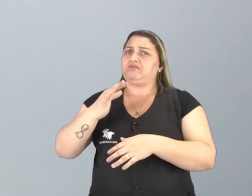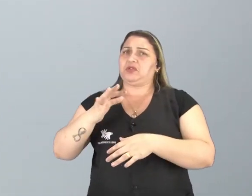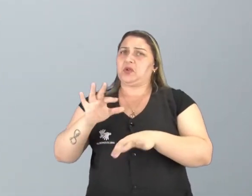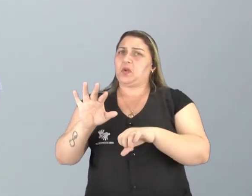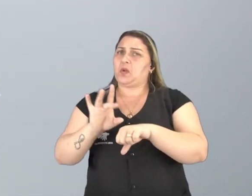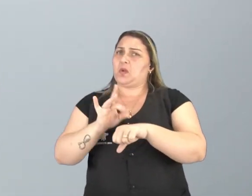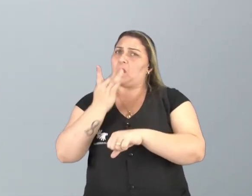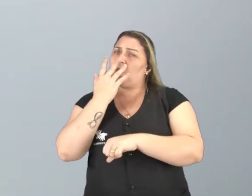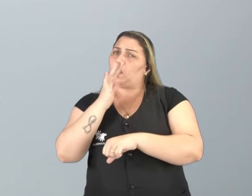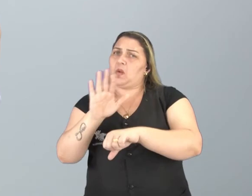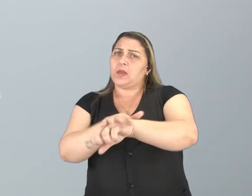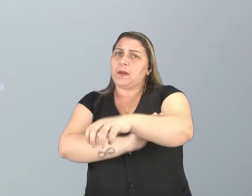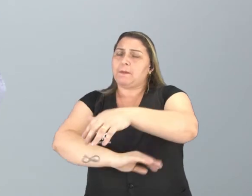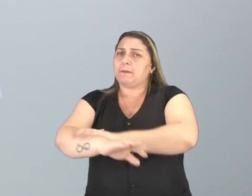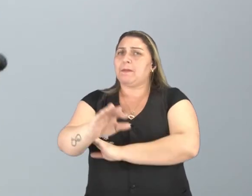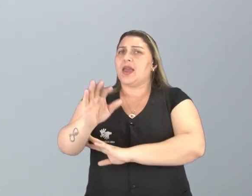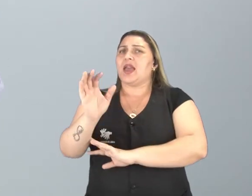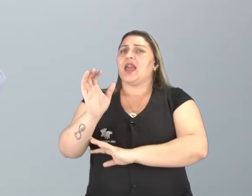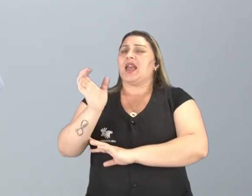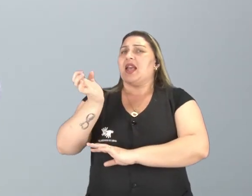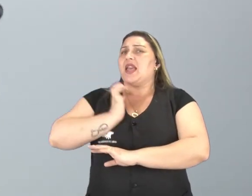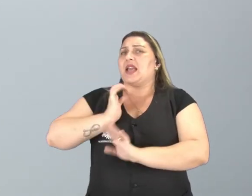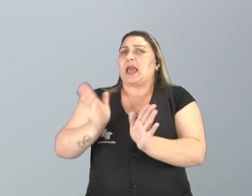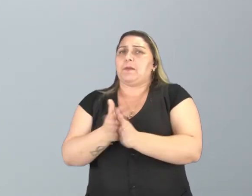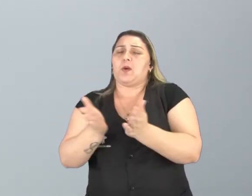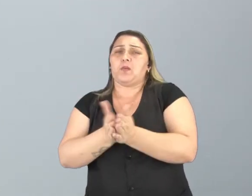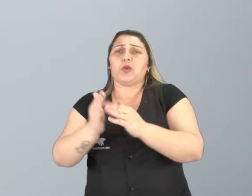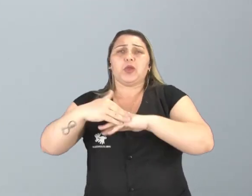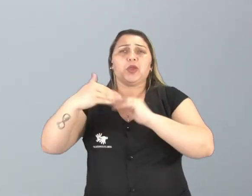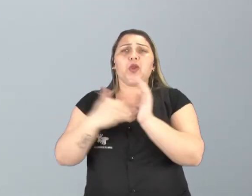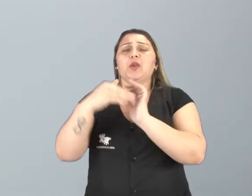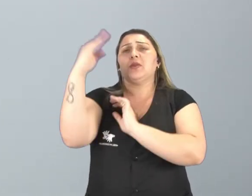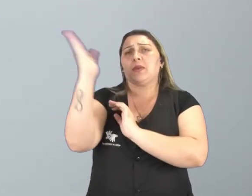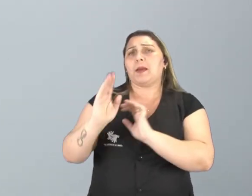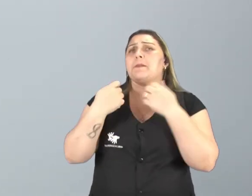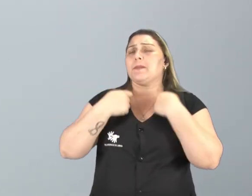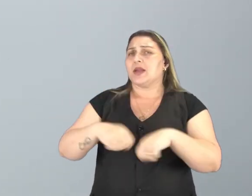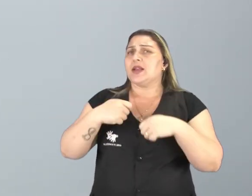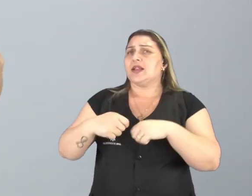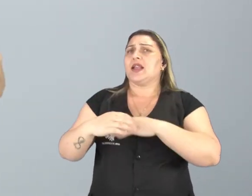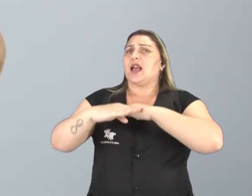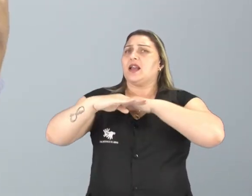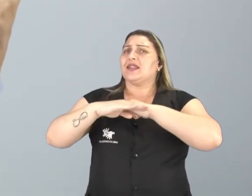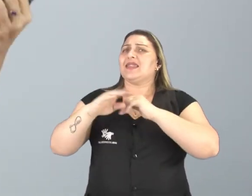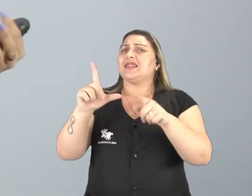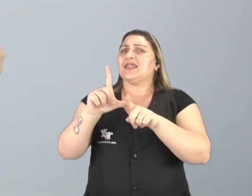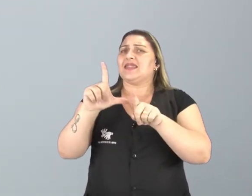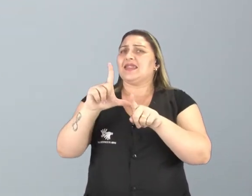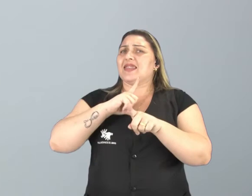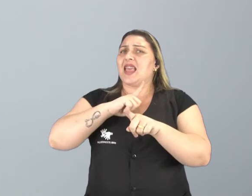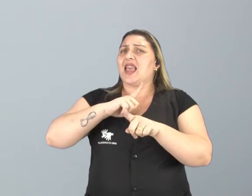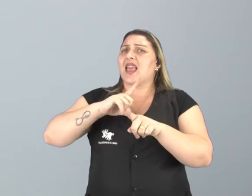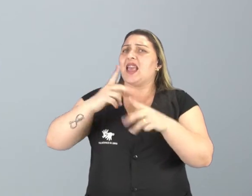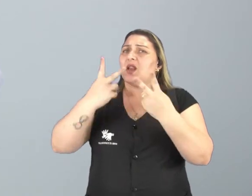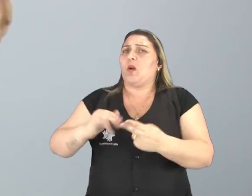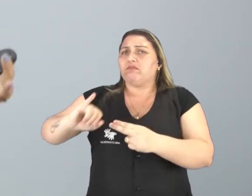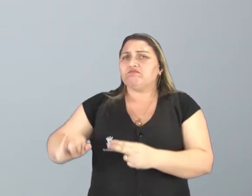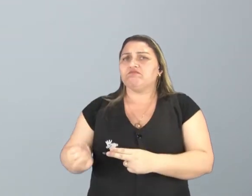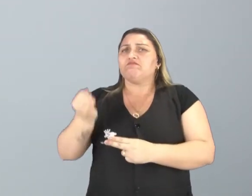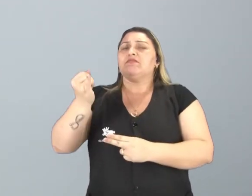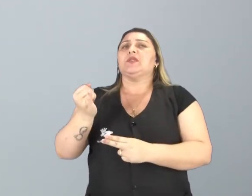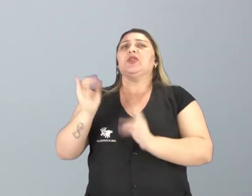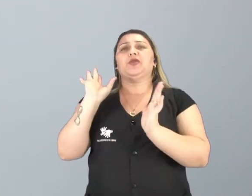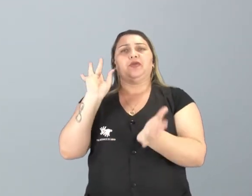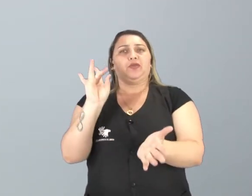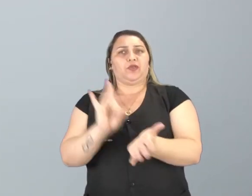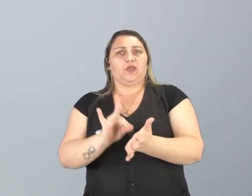todos os brasileiros deveriam ter as mesmas oportunidades e que realmente pudesse existir a